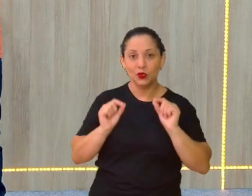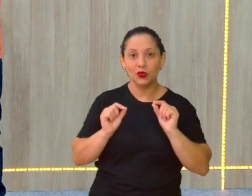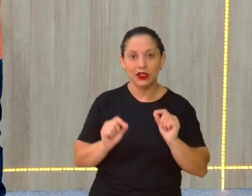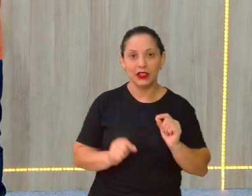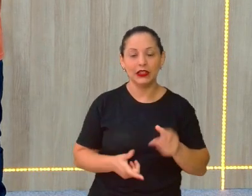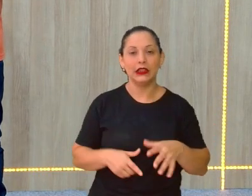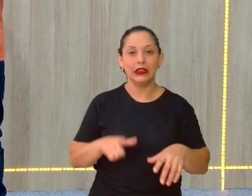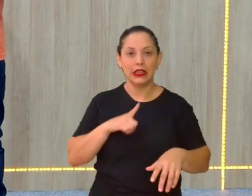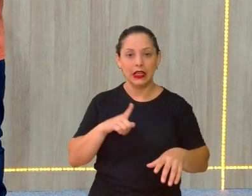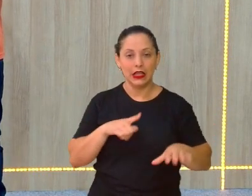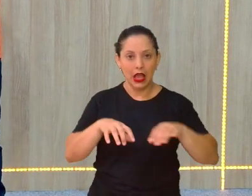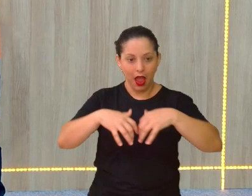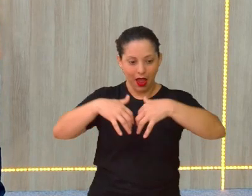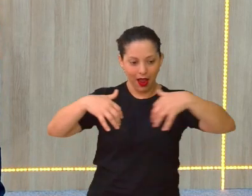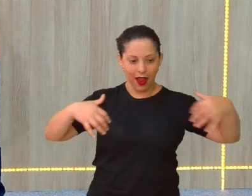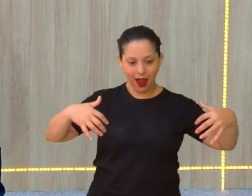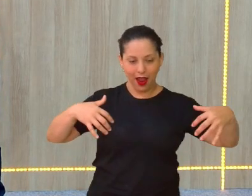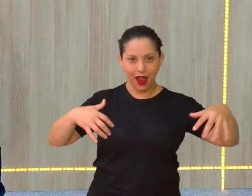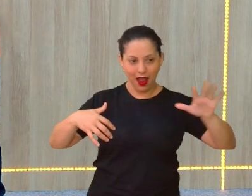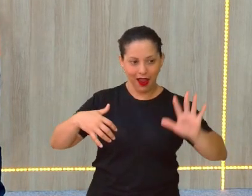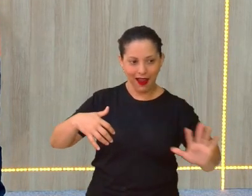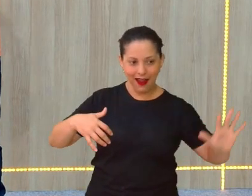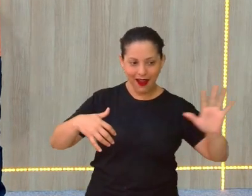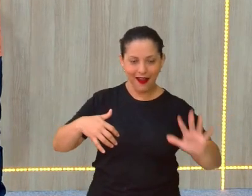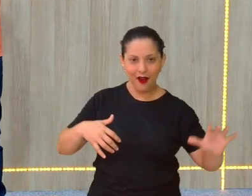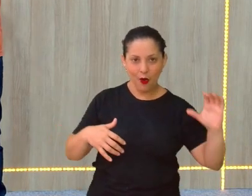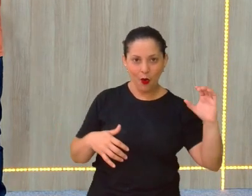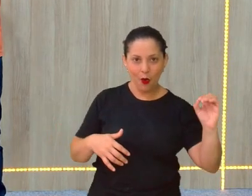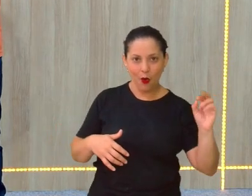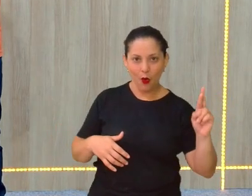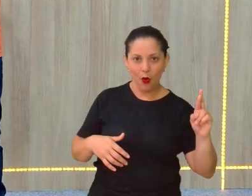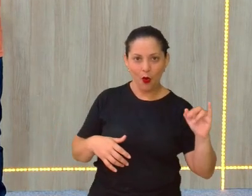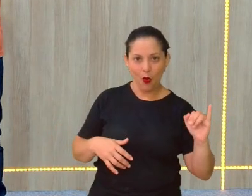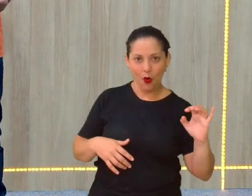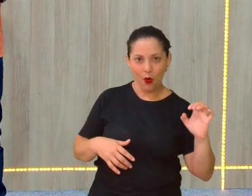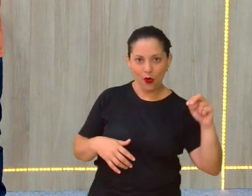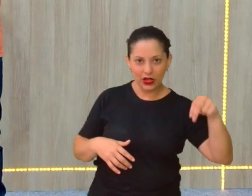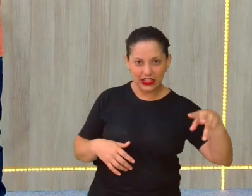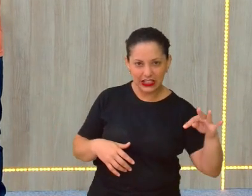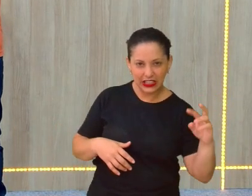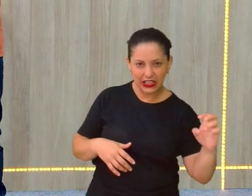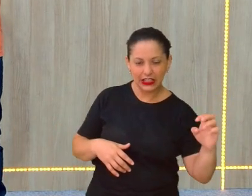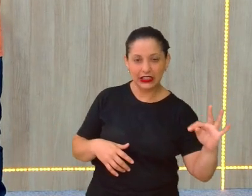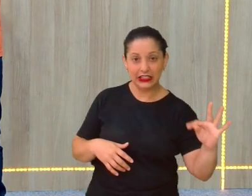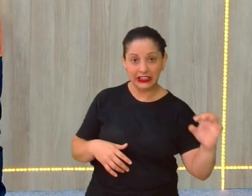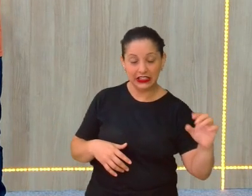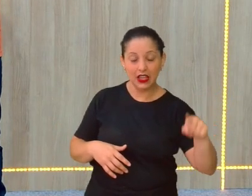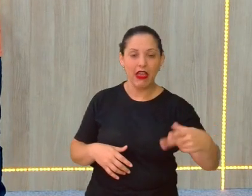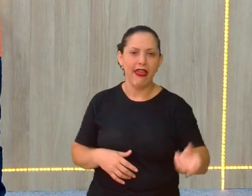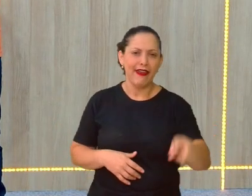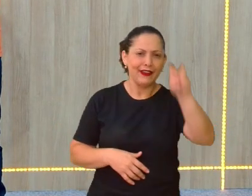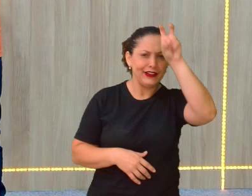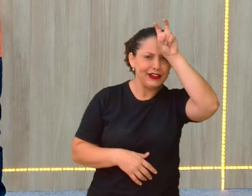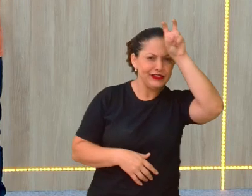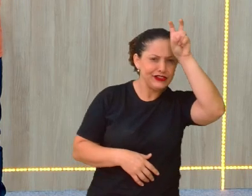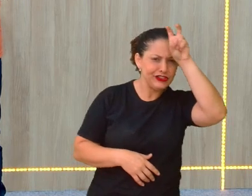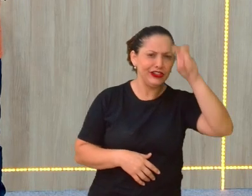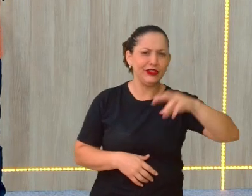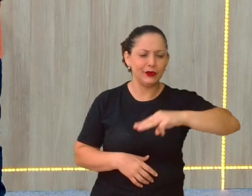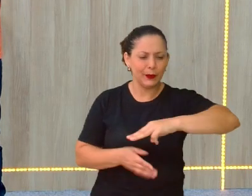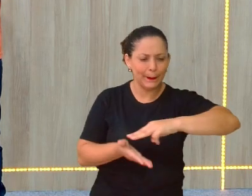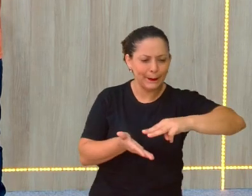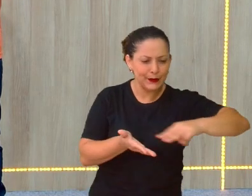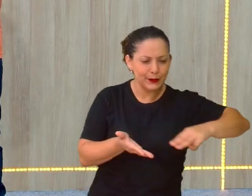do Oriente, onde a gente estudou aqui, ó, Egito, Mesopotâmia, Pérsia, Fenícia,